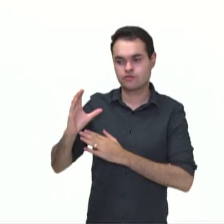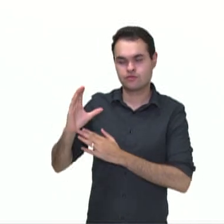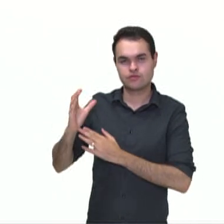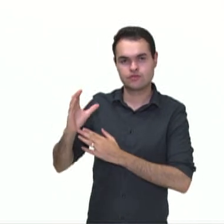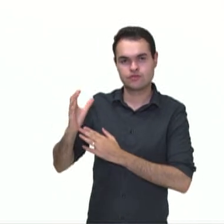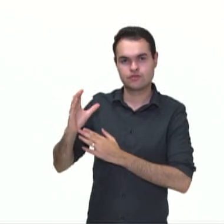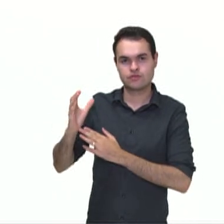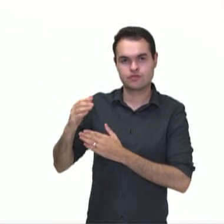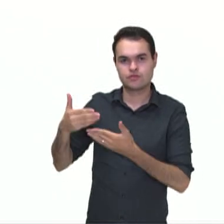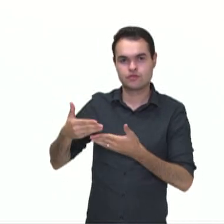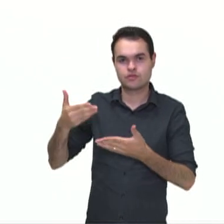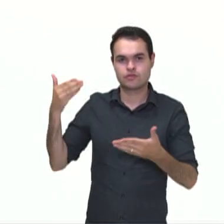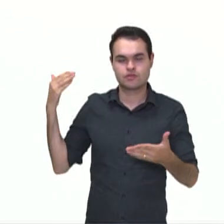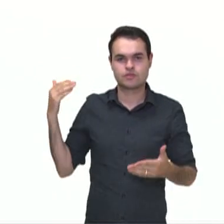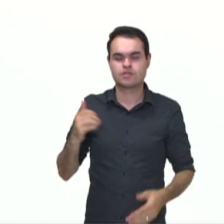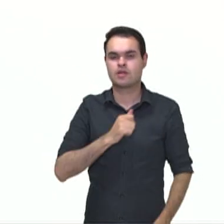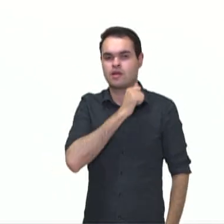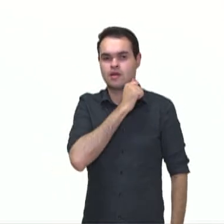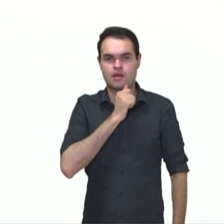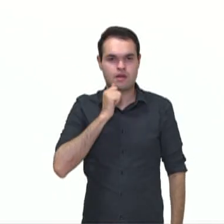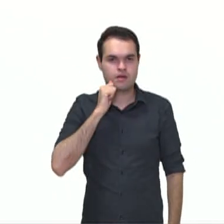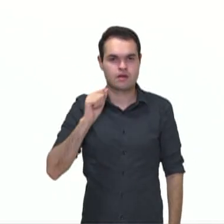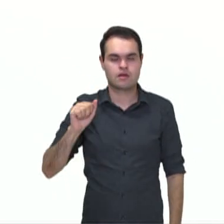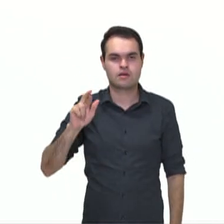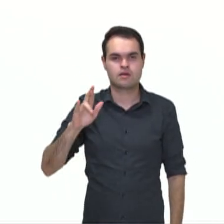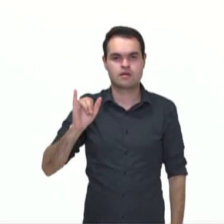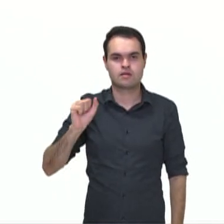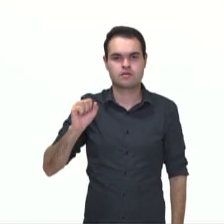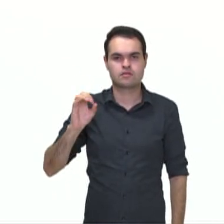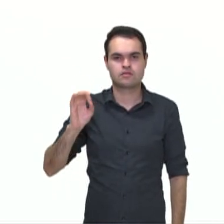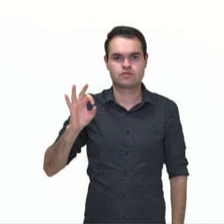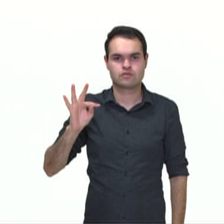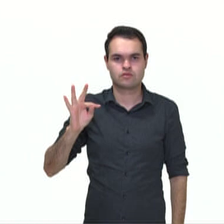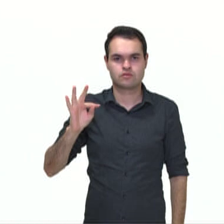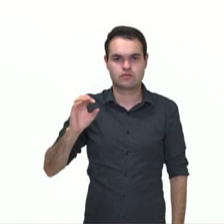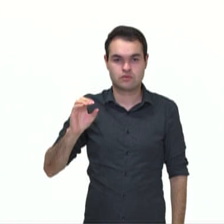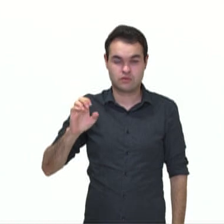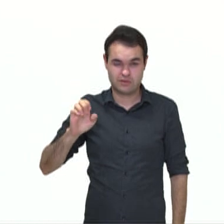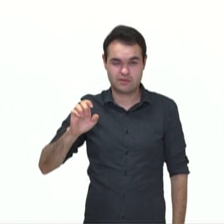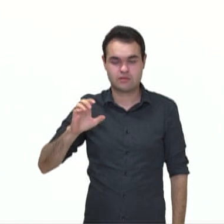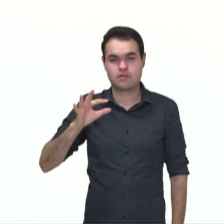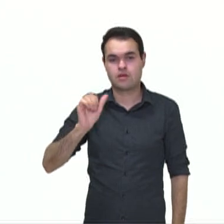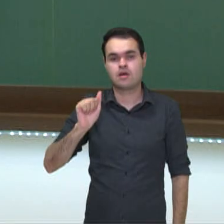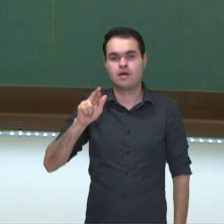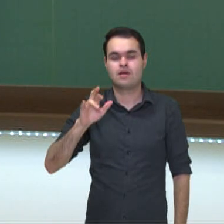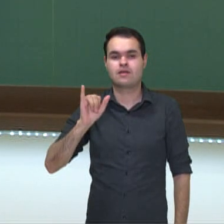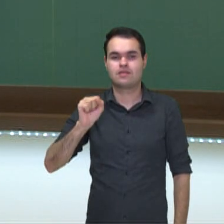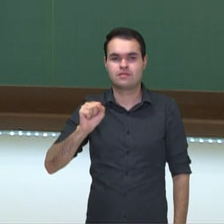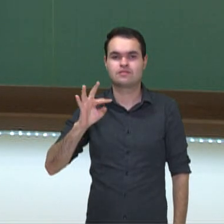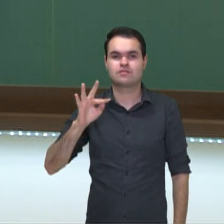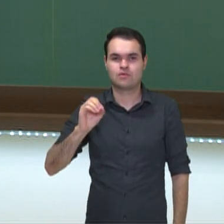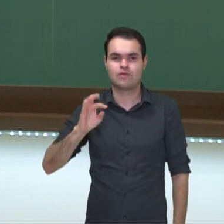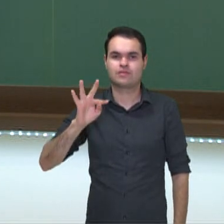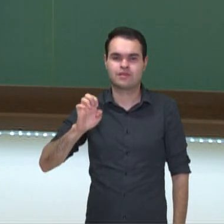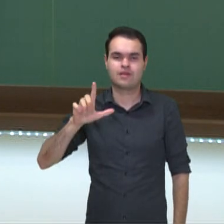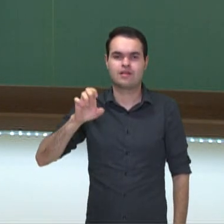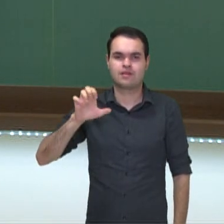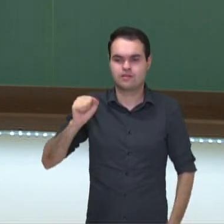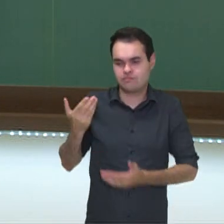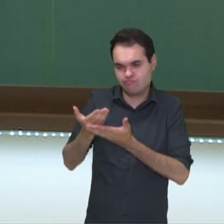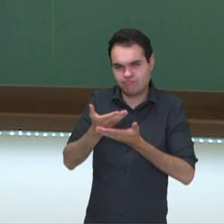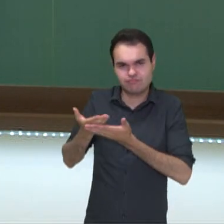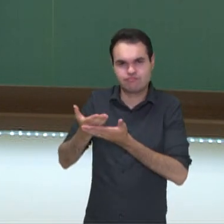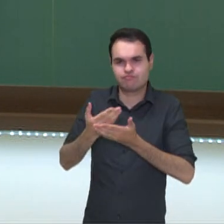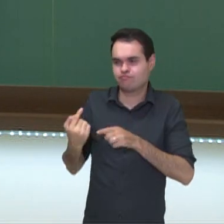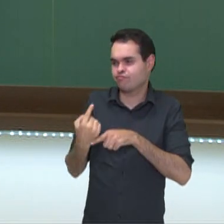filósofo Aristóteles, com obras que ainda hoje são estudadas. Então, vamos falar sobre essa